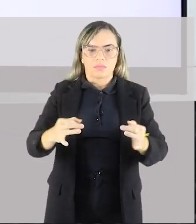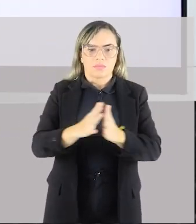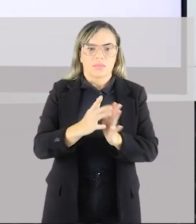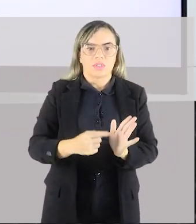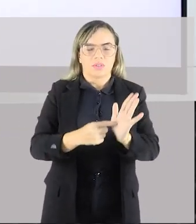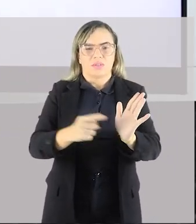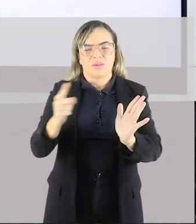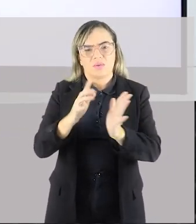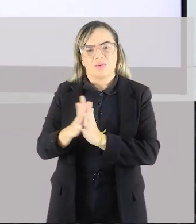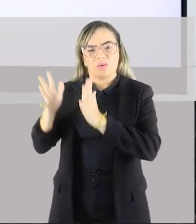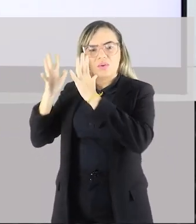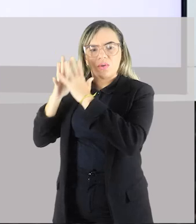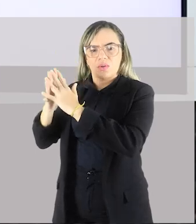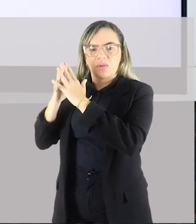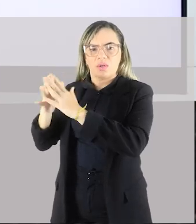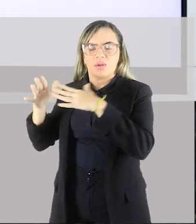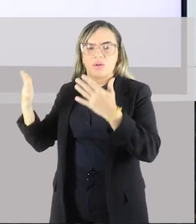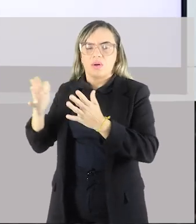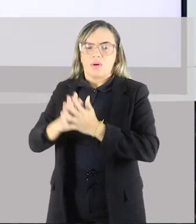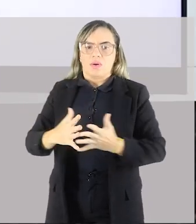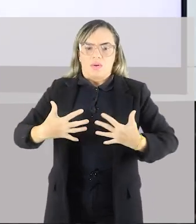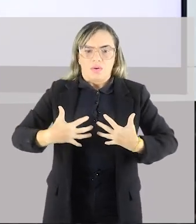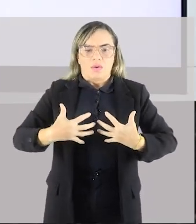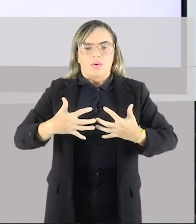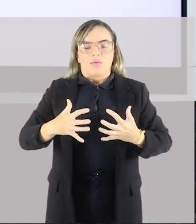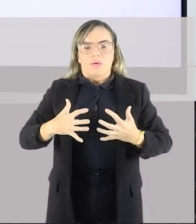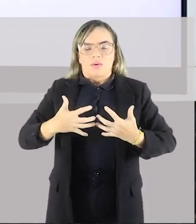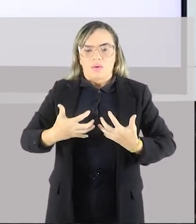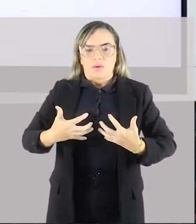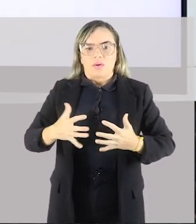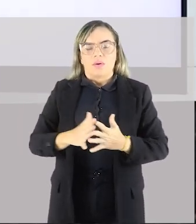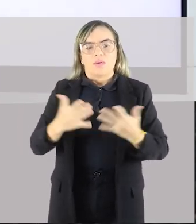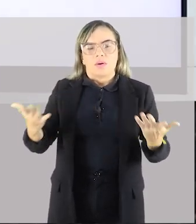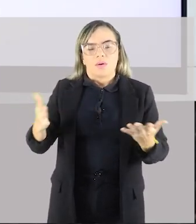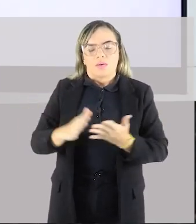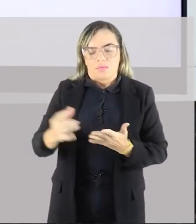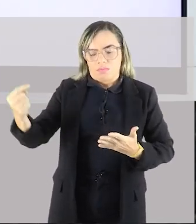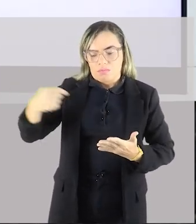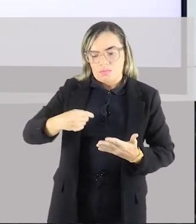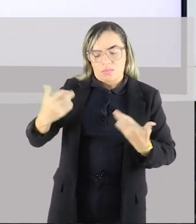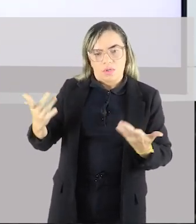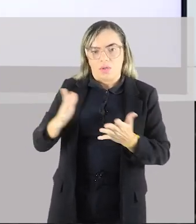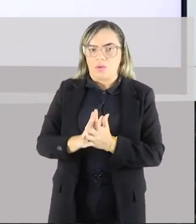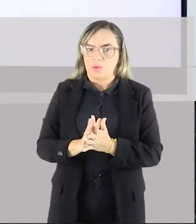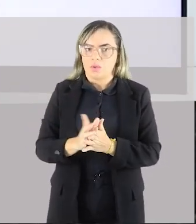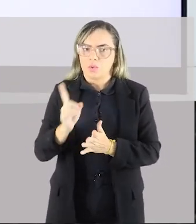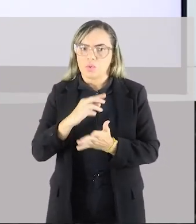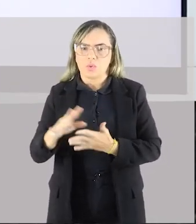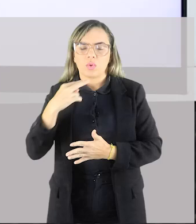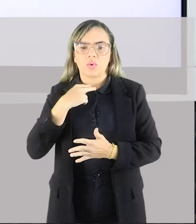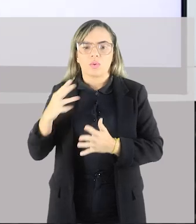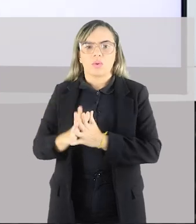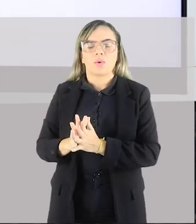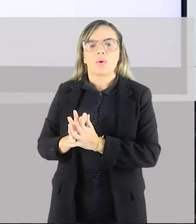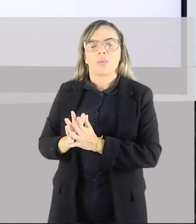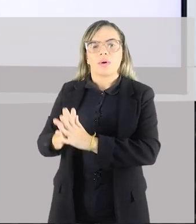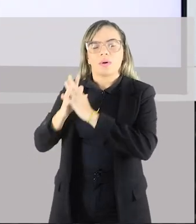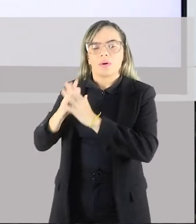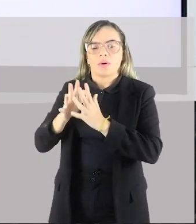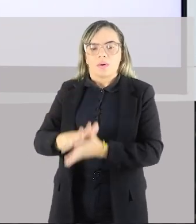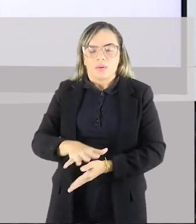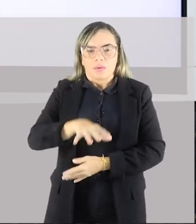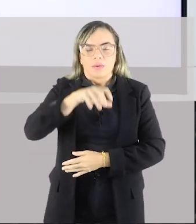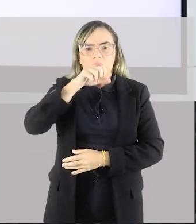não confunda com a respiração pulmonar. A respiração pulmonar é aquela, em qual você inspira,